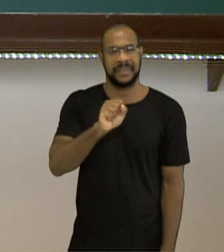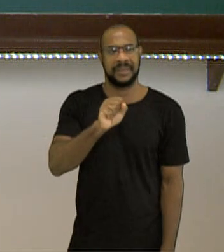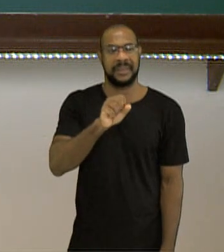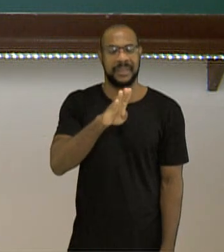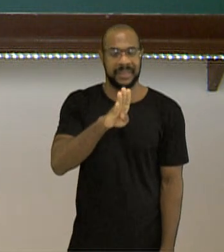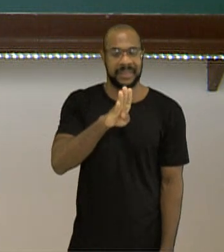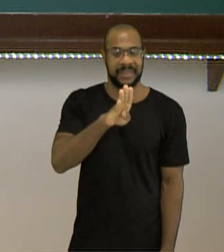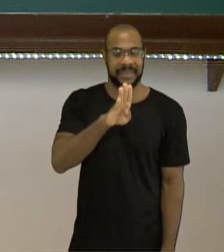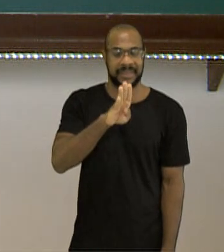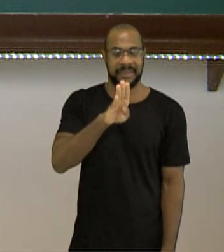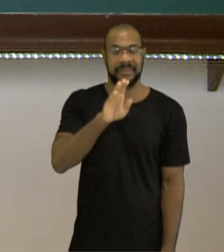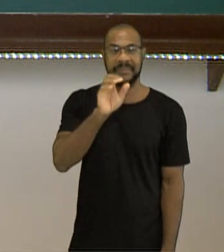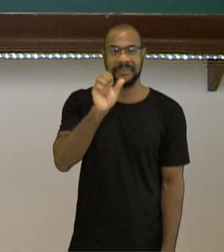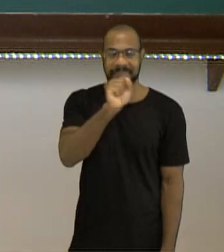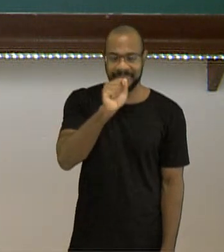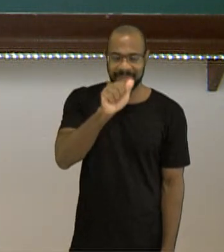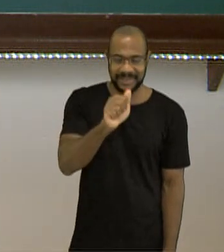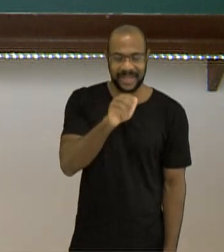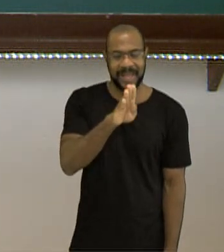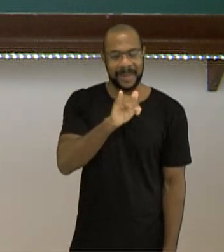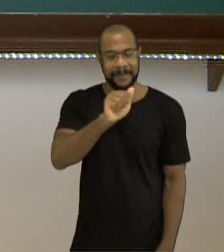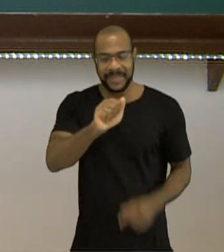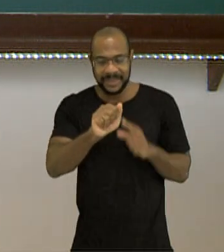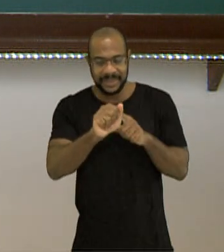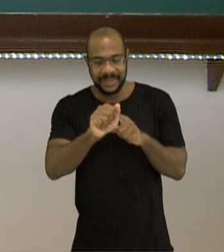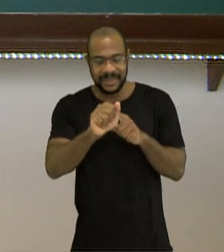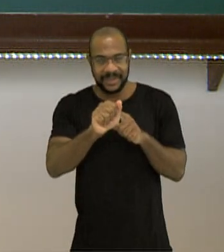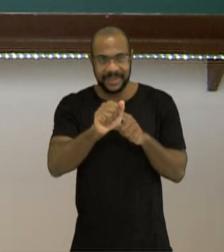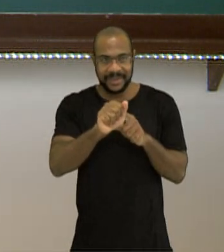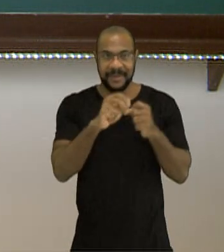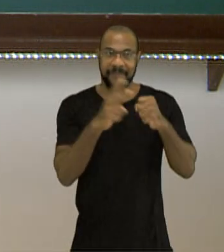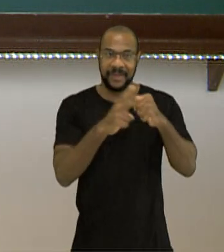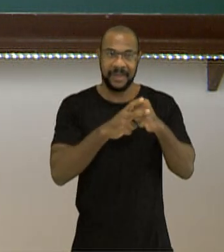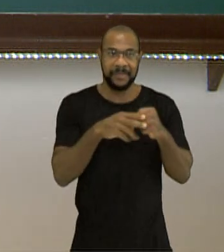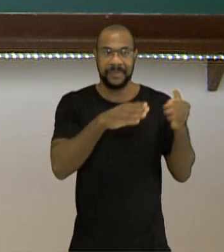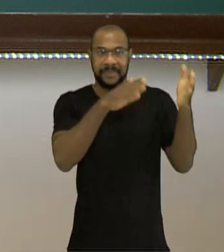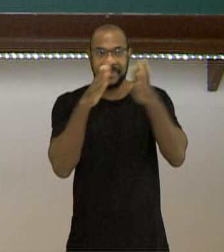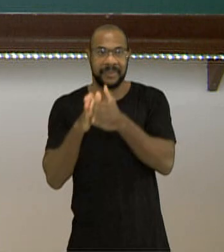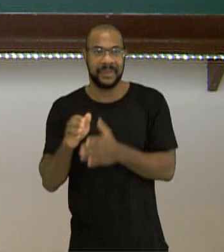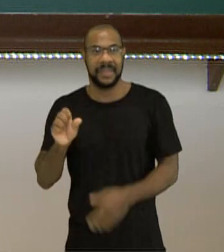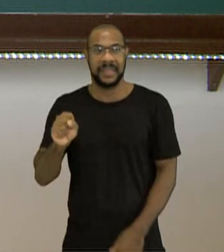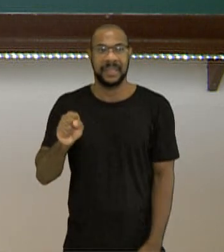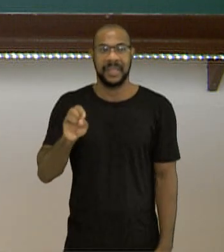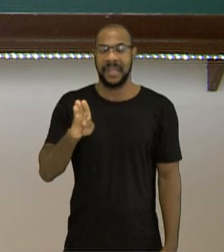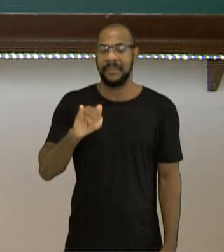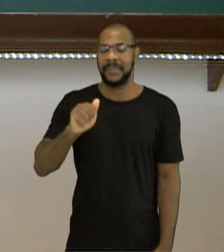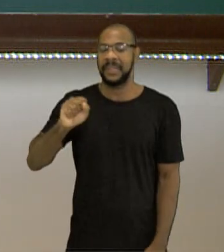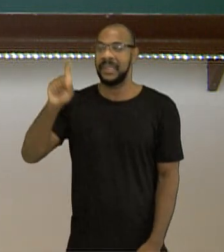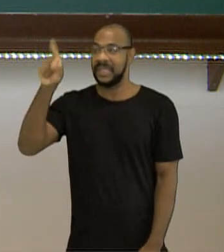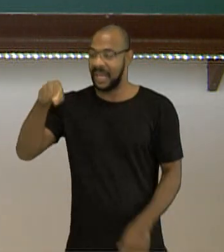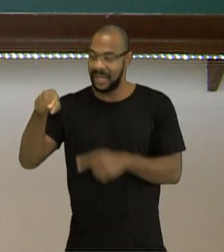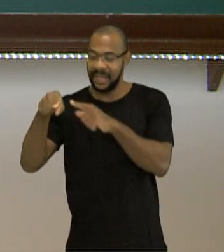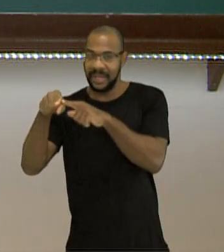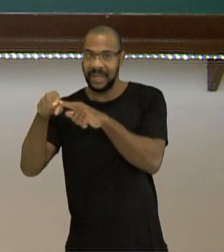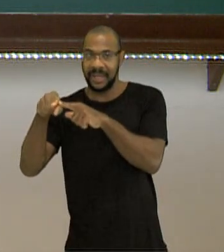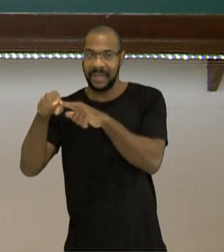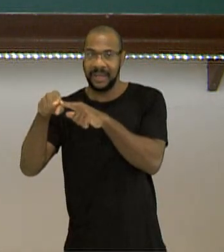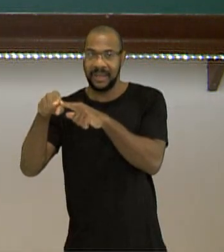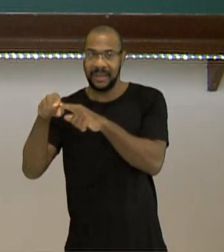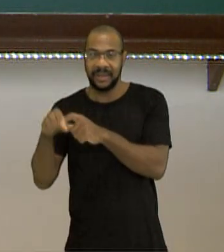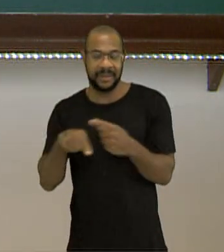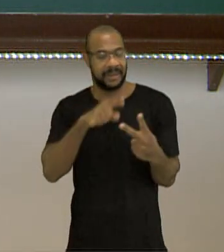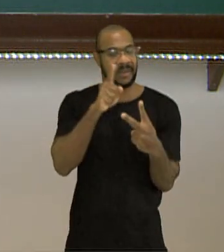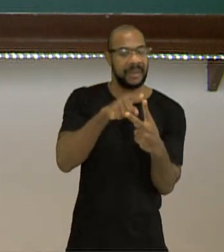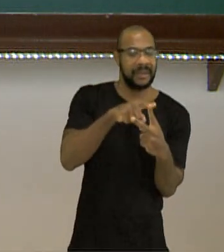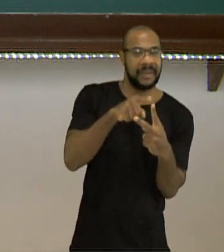diferença? O que um acento está fazendo aqui, ó? Sabiá e sabia.